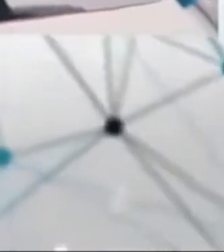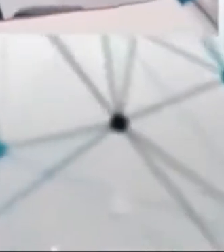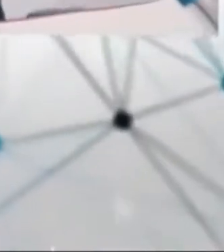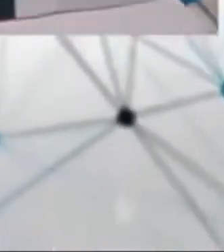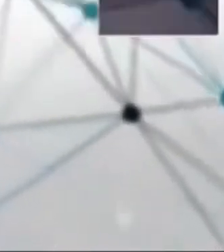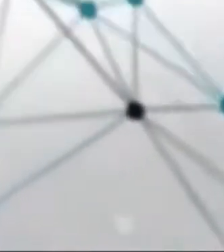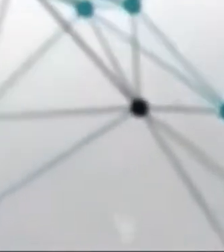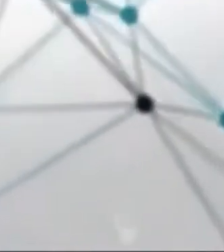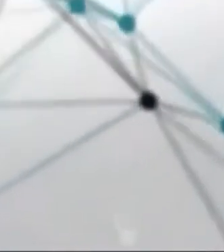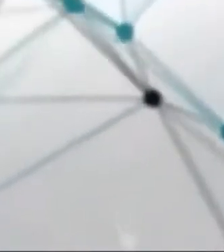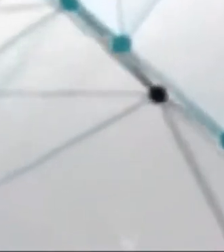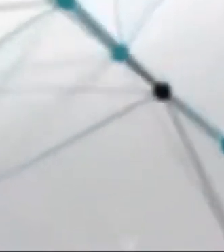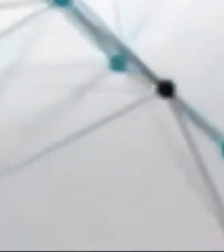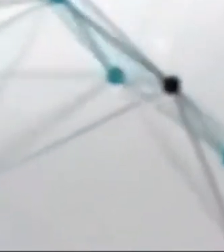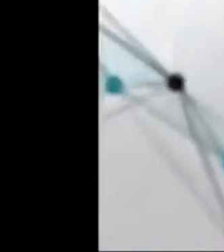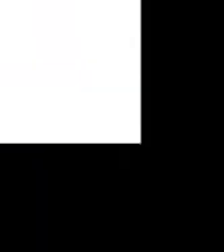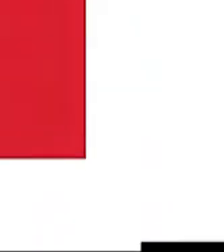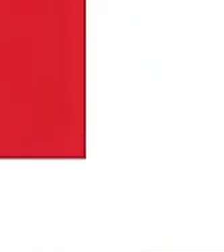aí. Beijo!